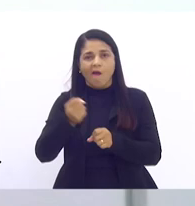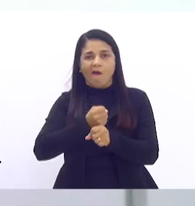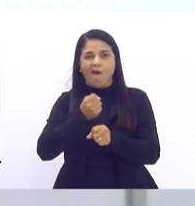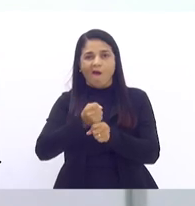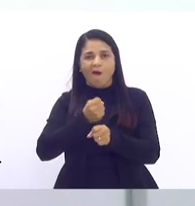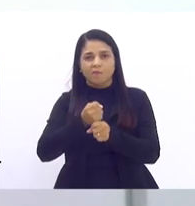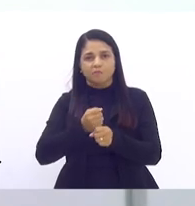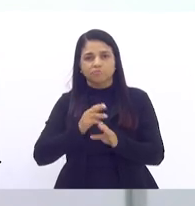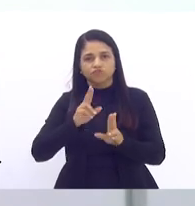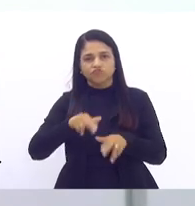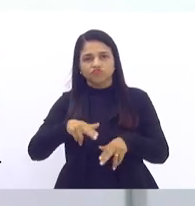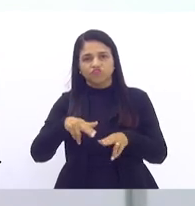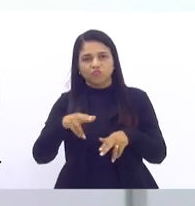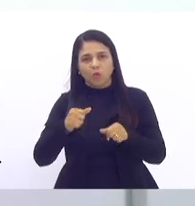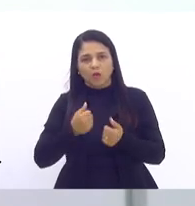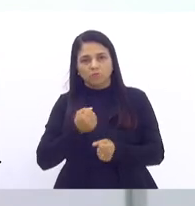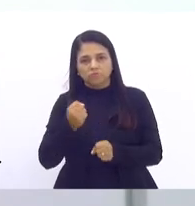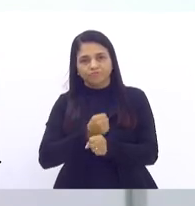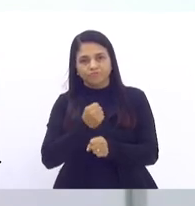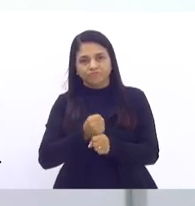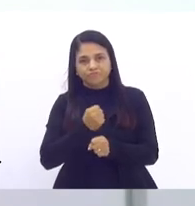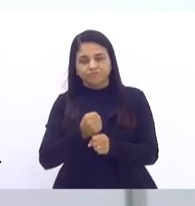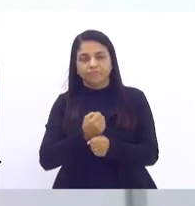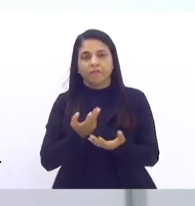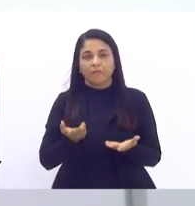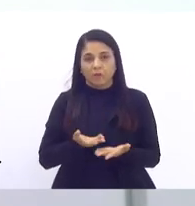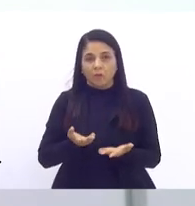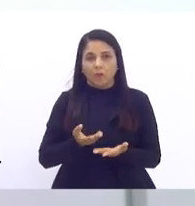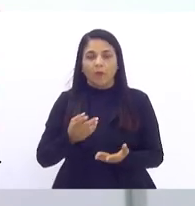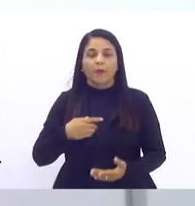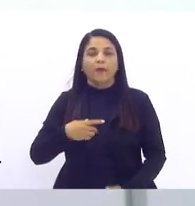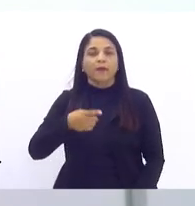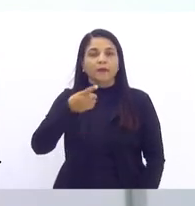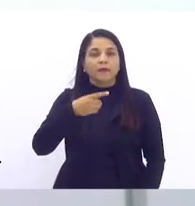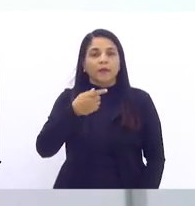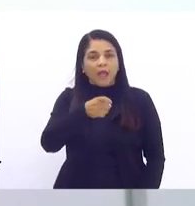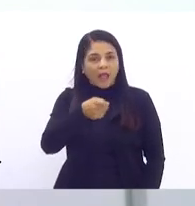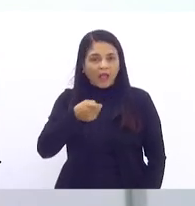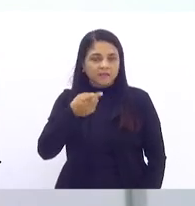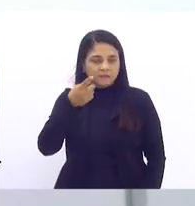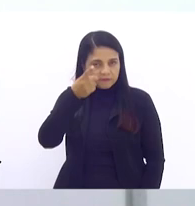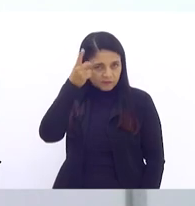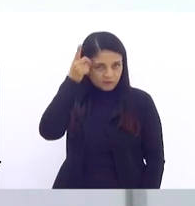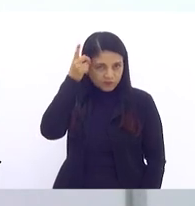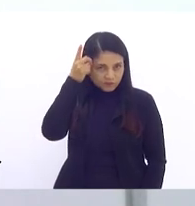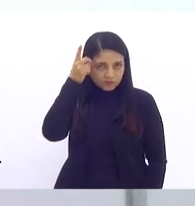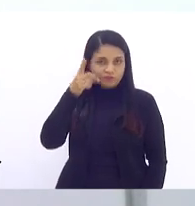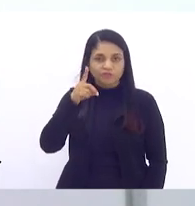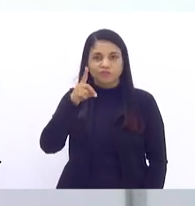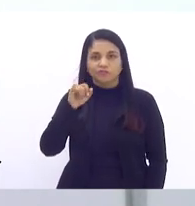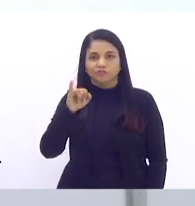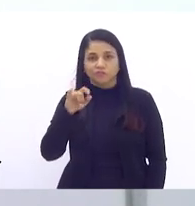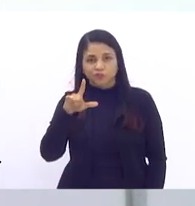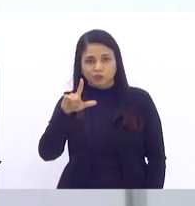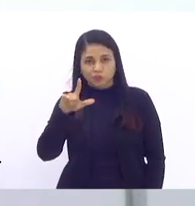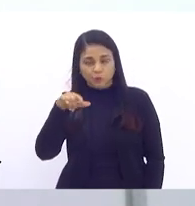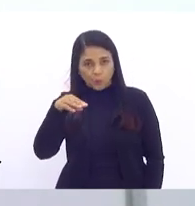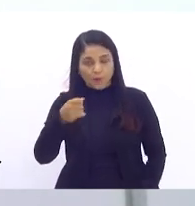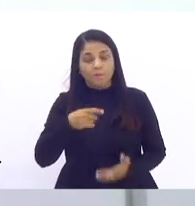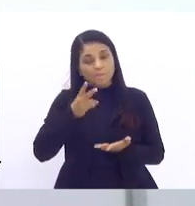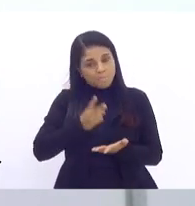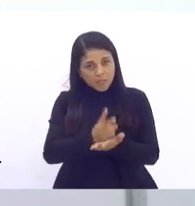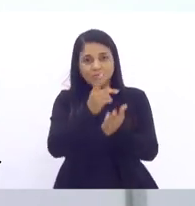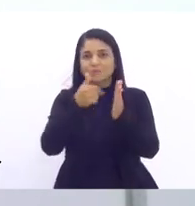se iniciou anteriormente A então o presidente Dilma também repetiu a mesma coisa foi lá no mesmo ginásio no Clube Mauá